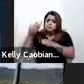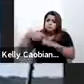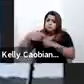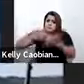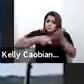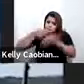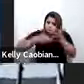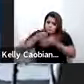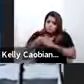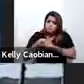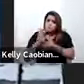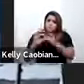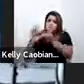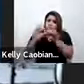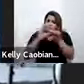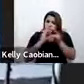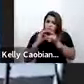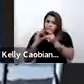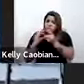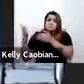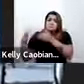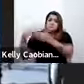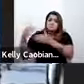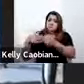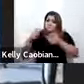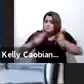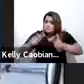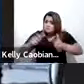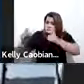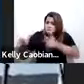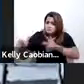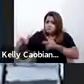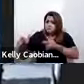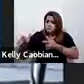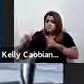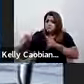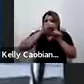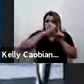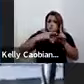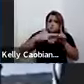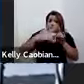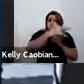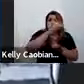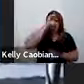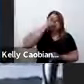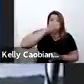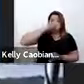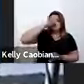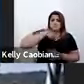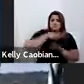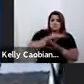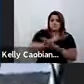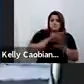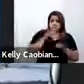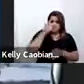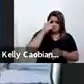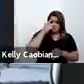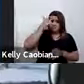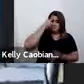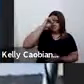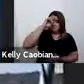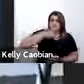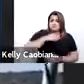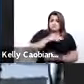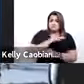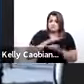Em qualquer lugar, numa sociedade egoísta que temos hoje. E basta ver